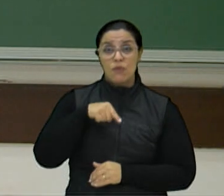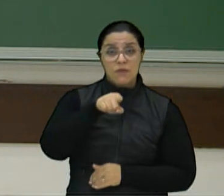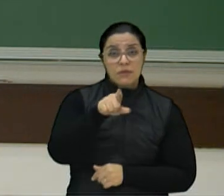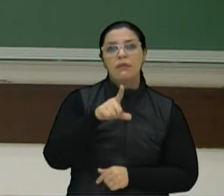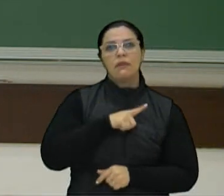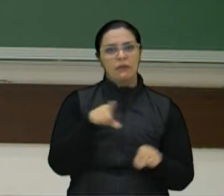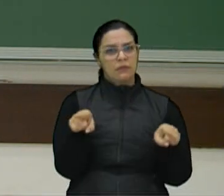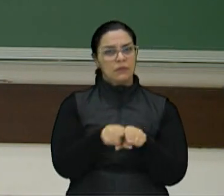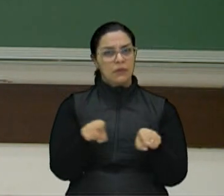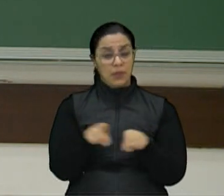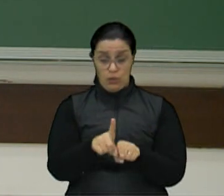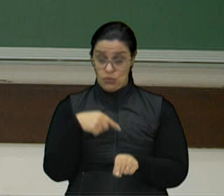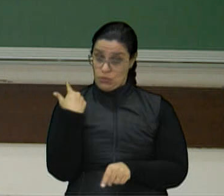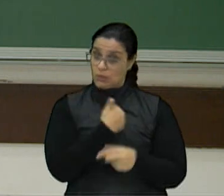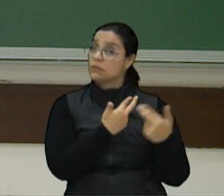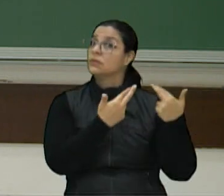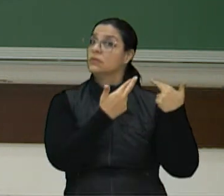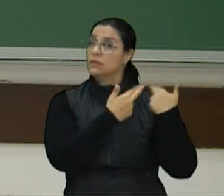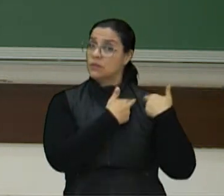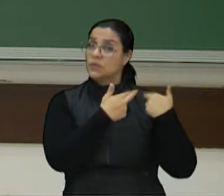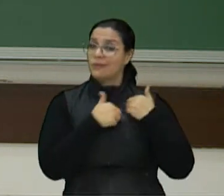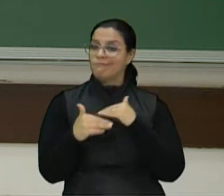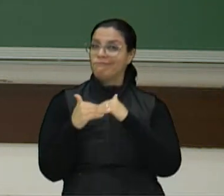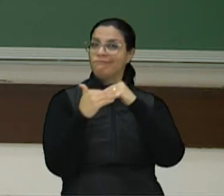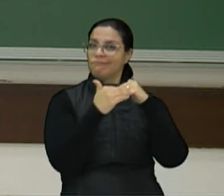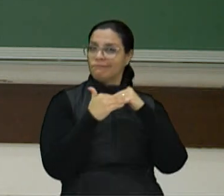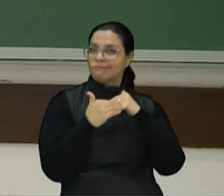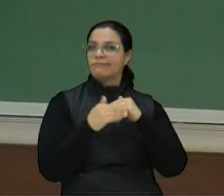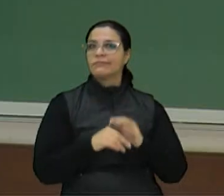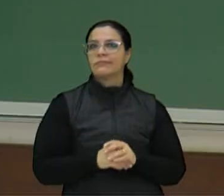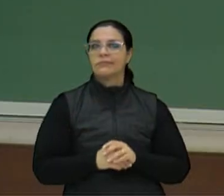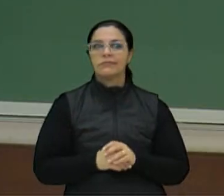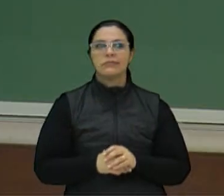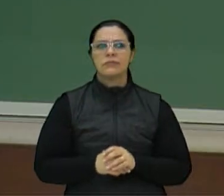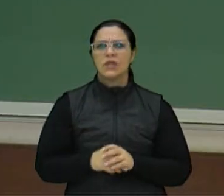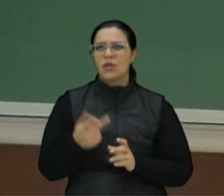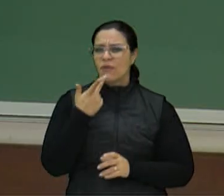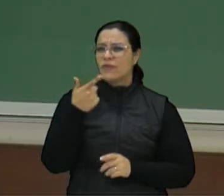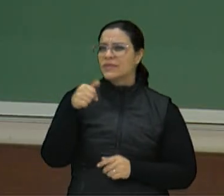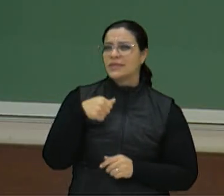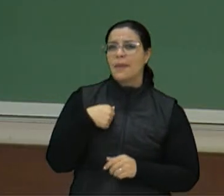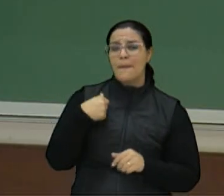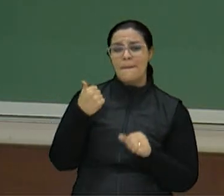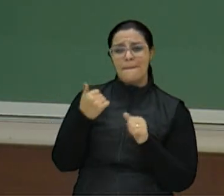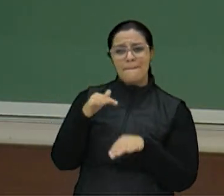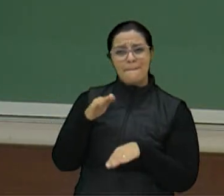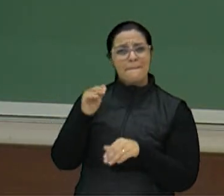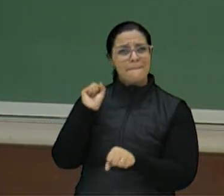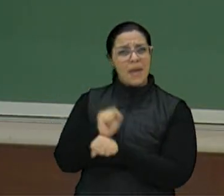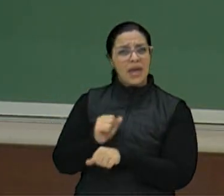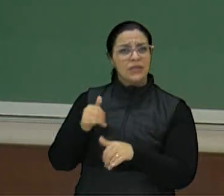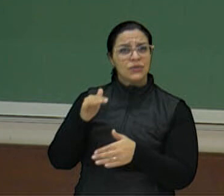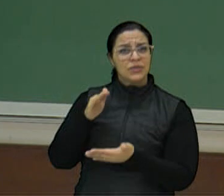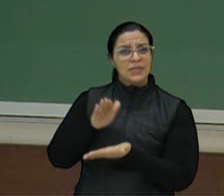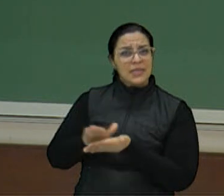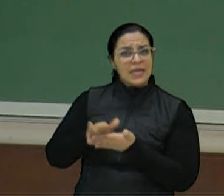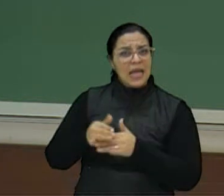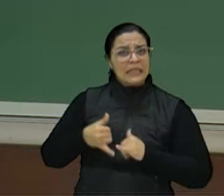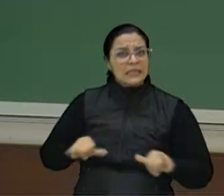temos responsabilidades comuns. Não estou falando para você economizar energia. Eu estou falando para você